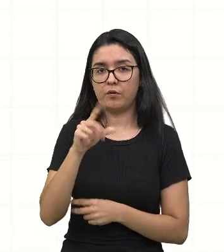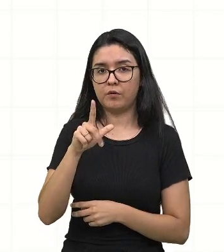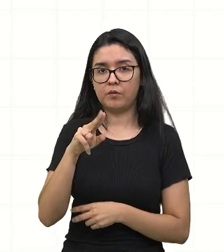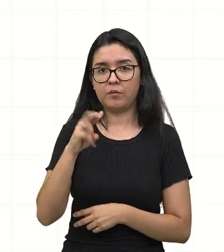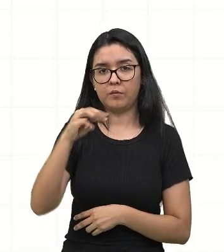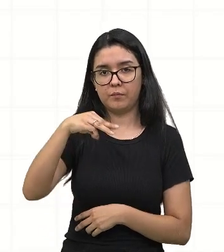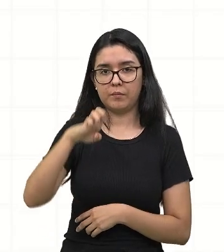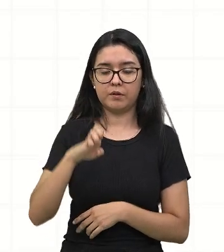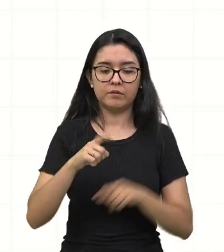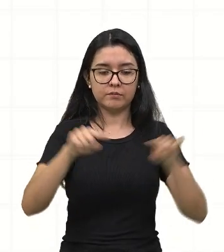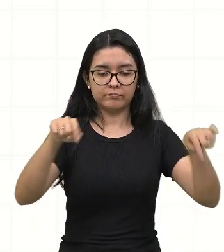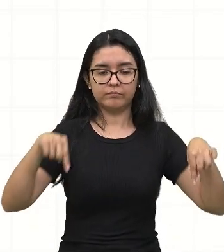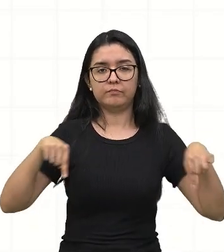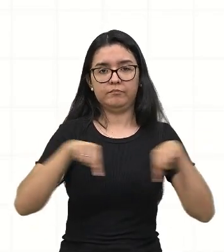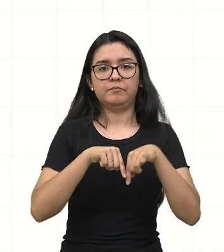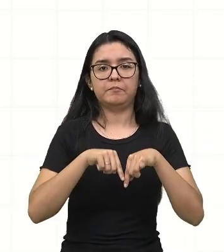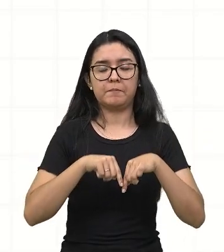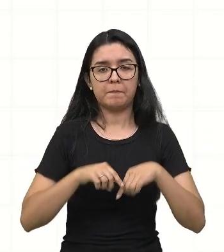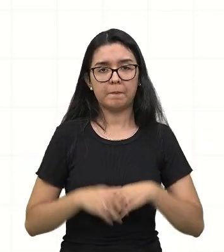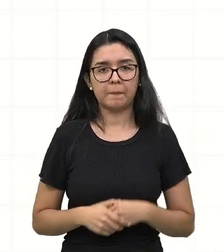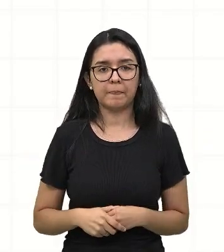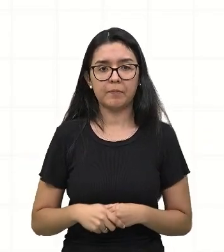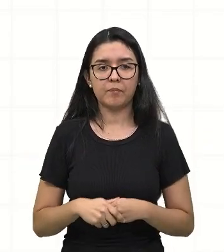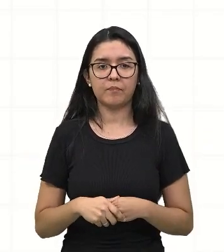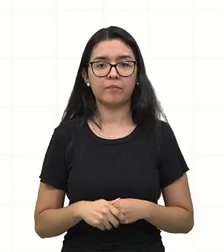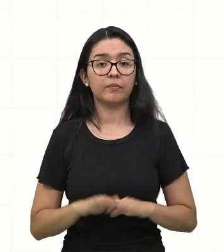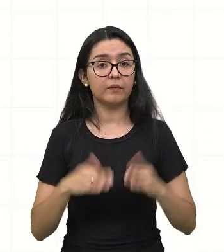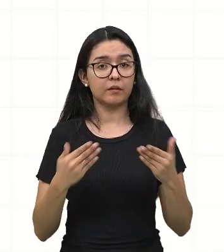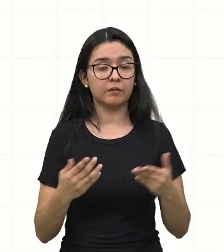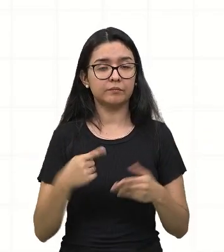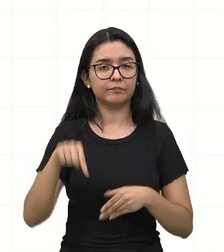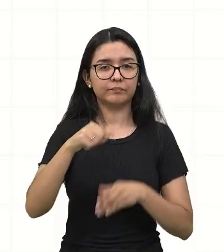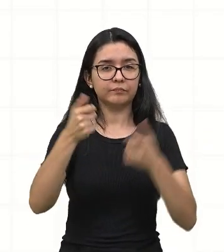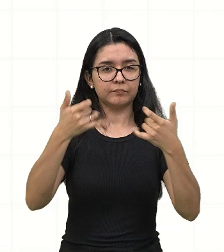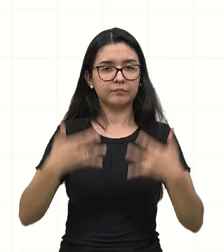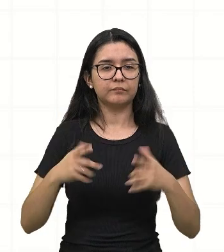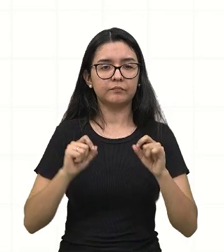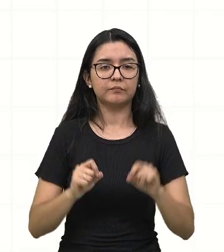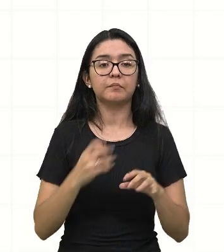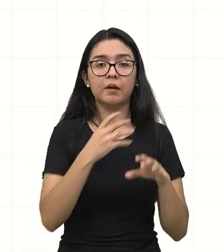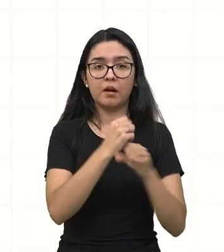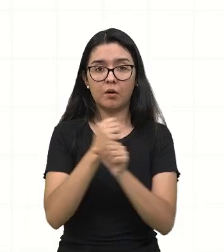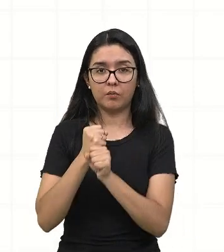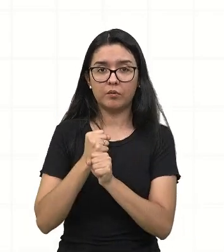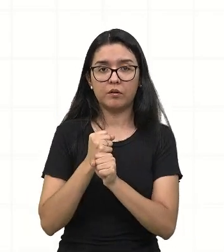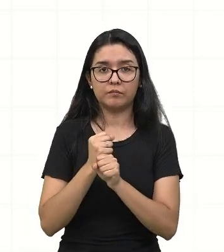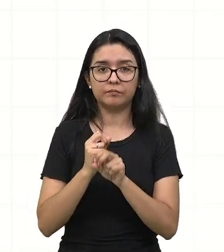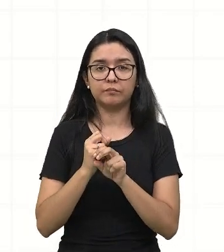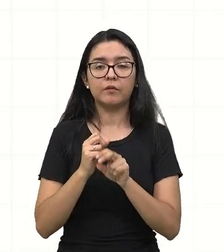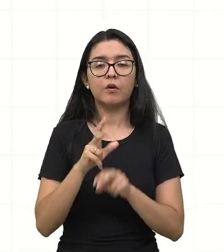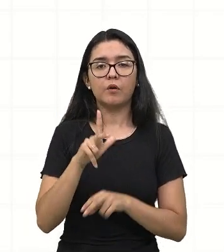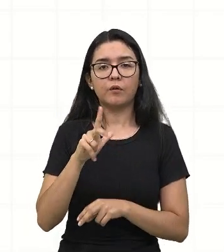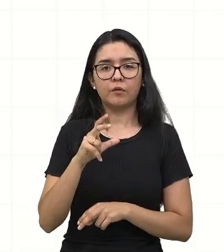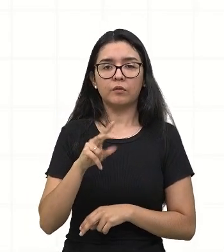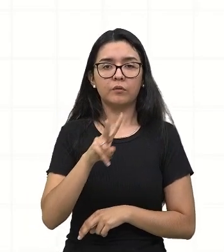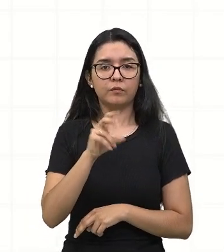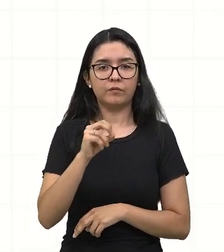recipiente, desse tanque, tá legal? E aí, eu falei para você que para calcular o volume,